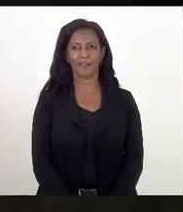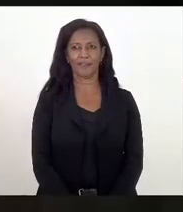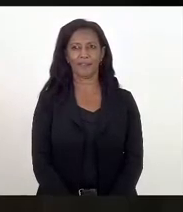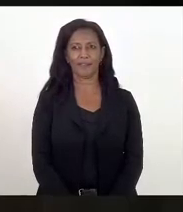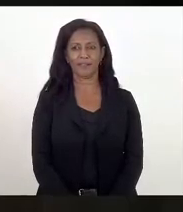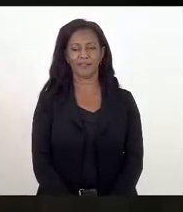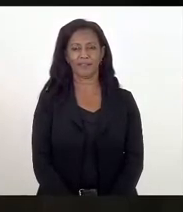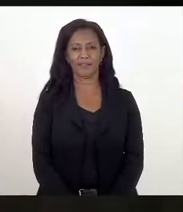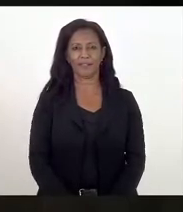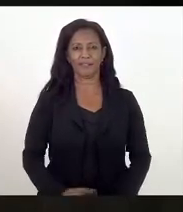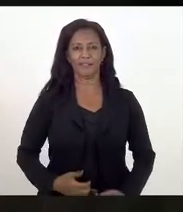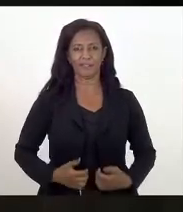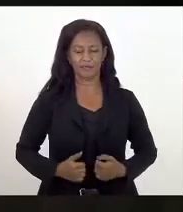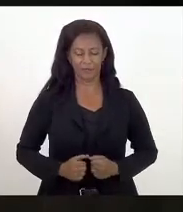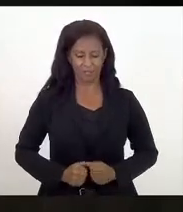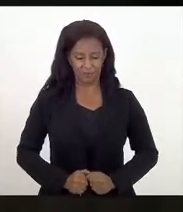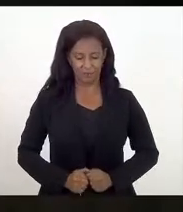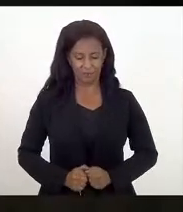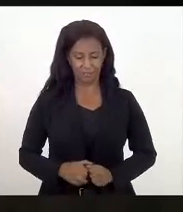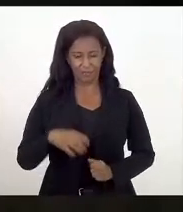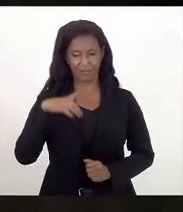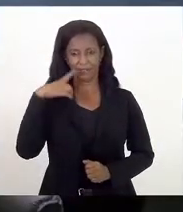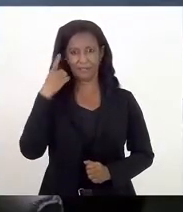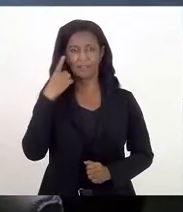Deputado Alexandre Freitas.